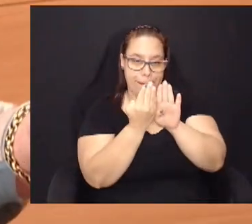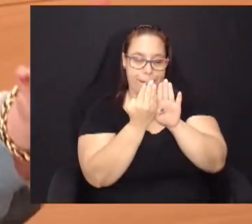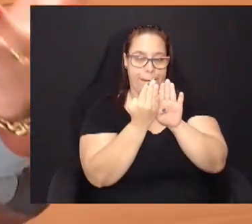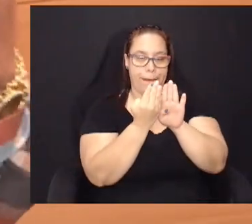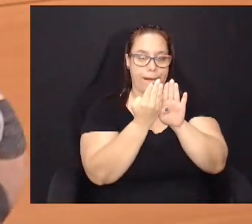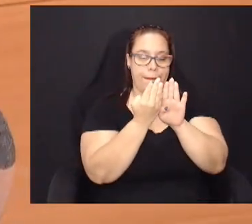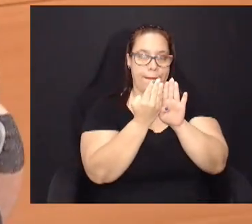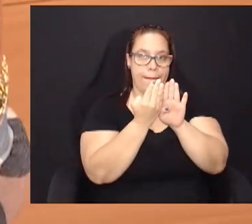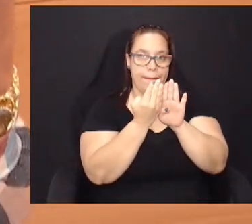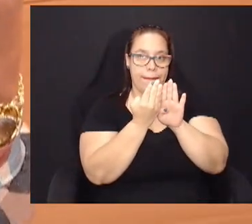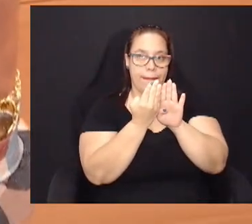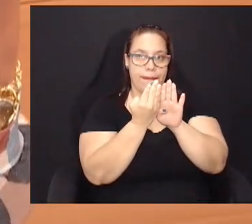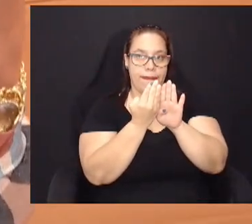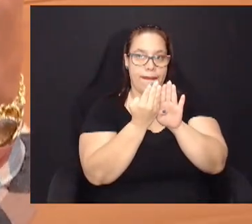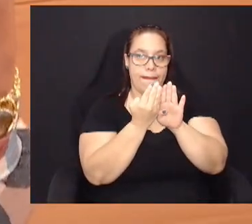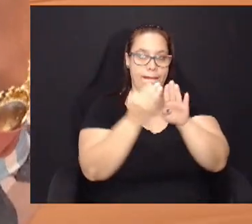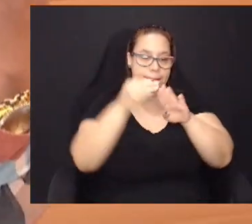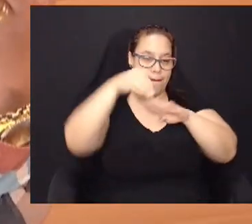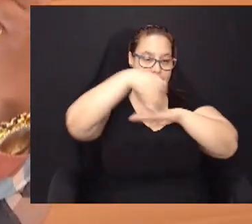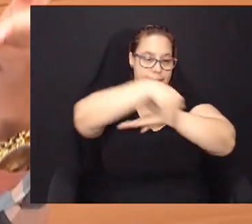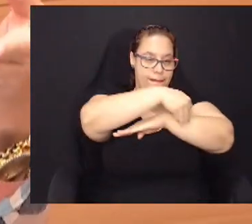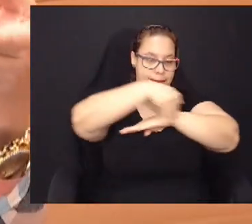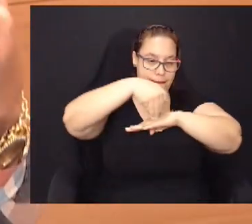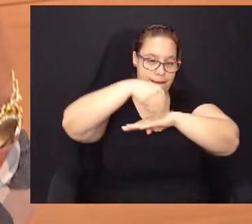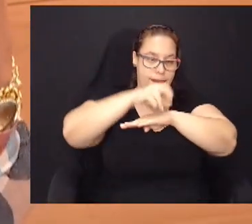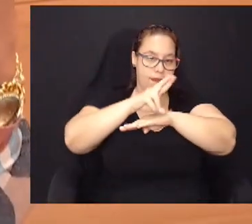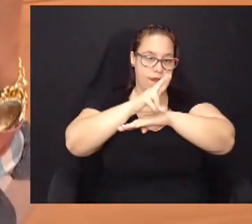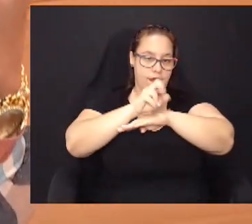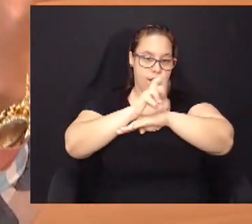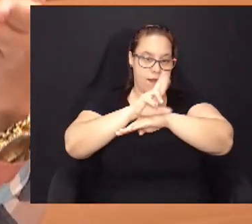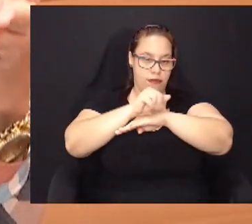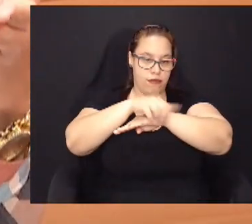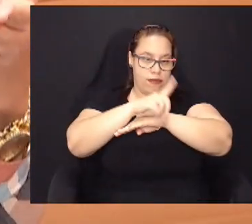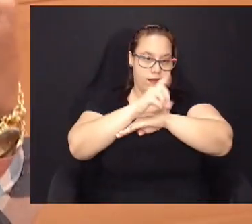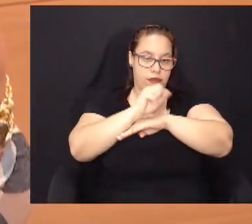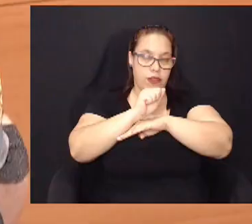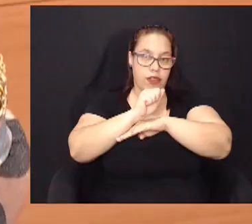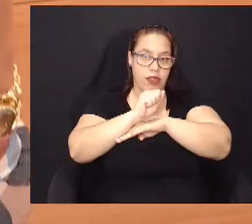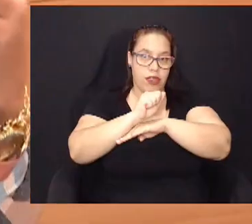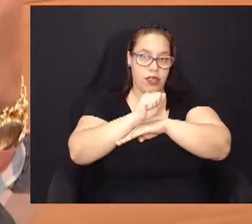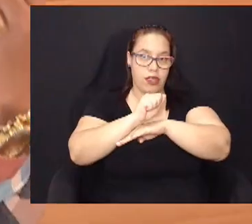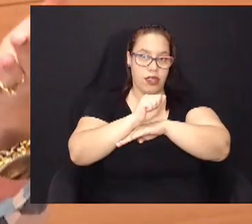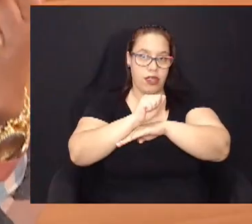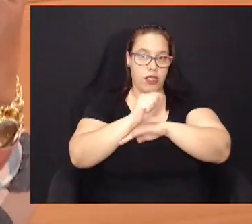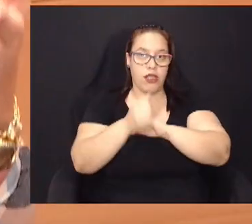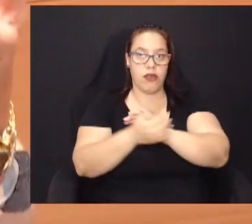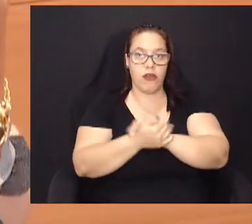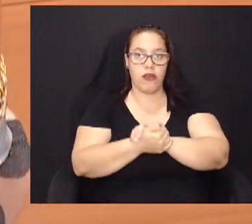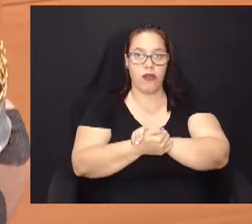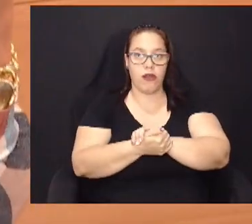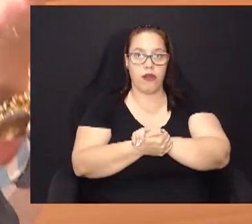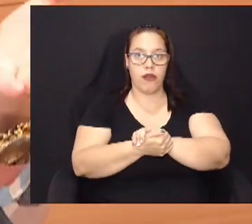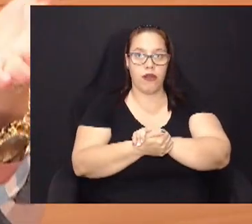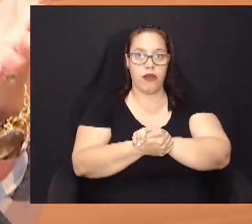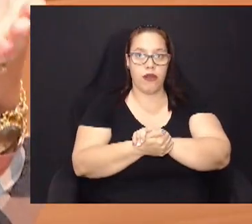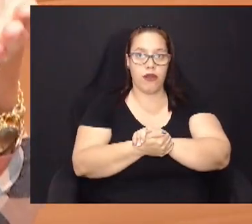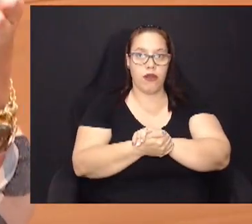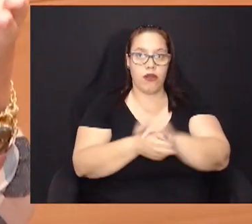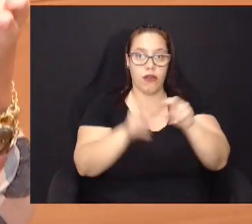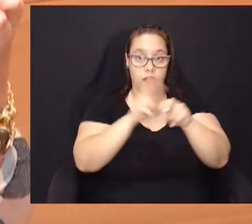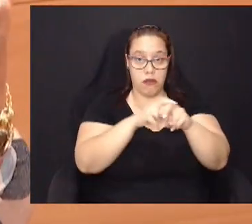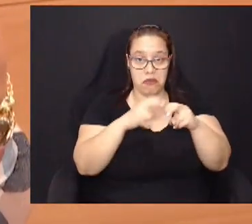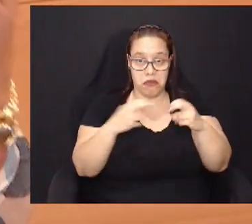e varandas. O que acontece? Se você vai estender um horário e vai colocar uma banda, então você tem que acomodar o